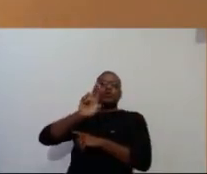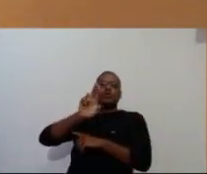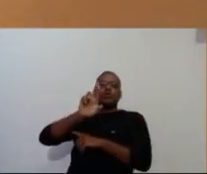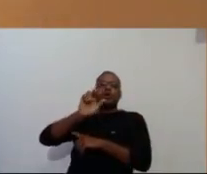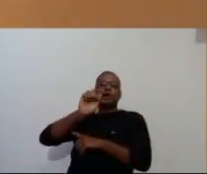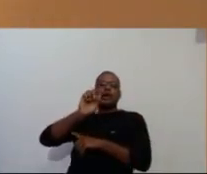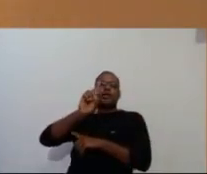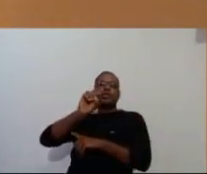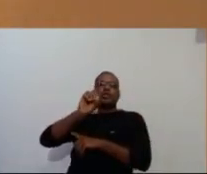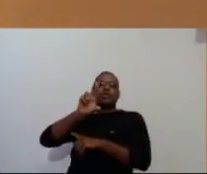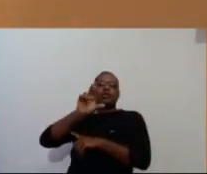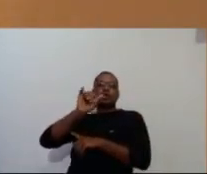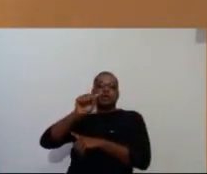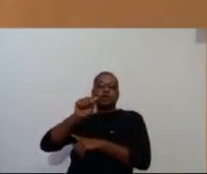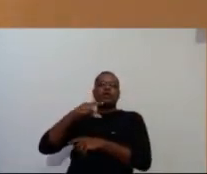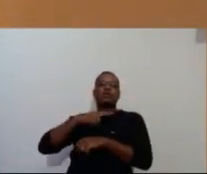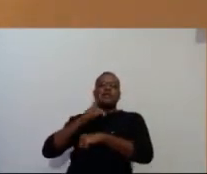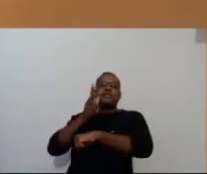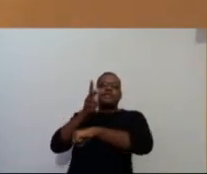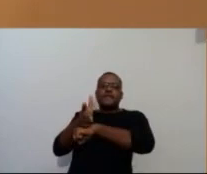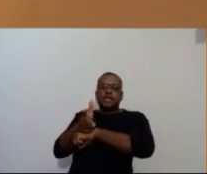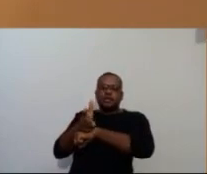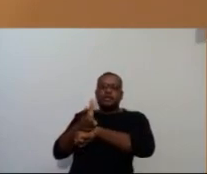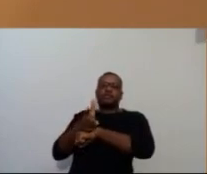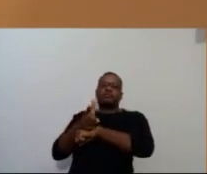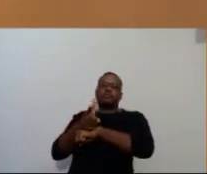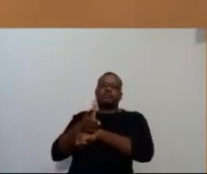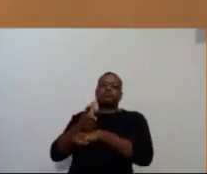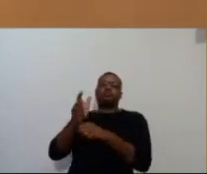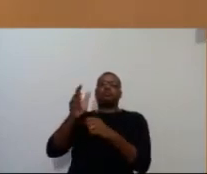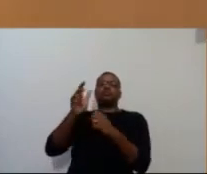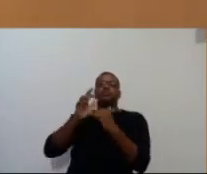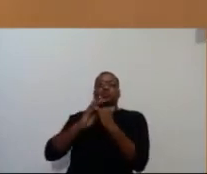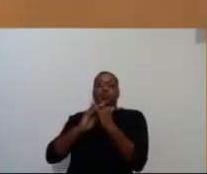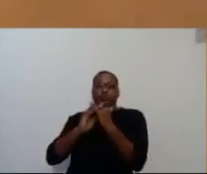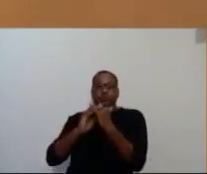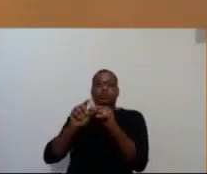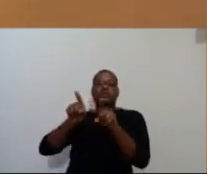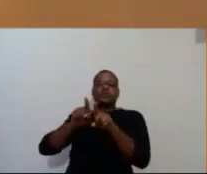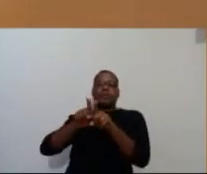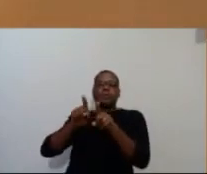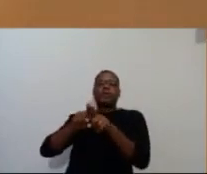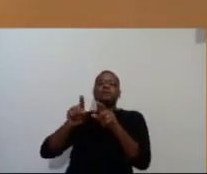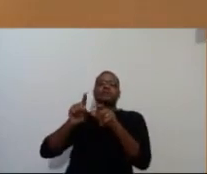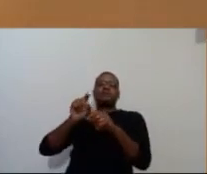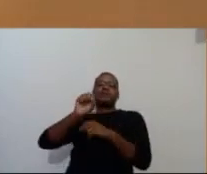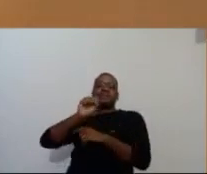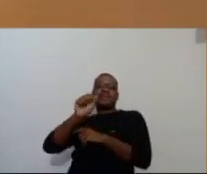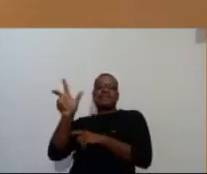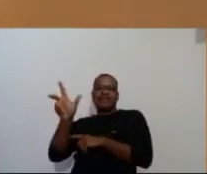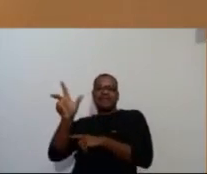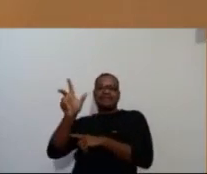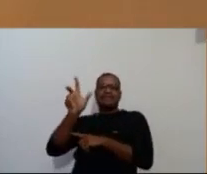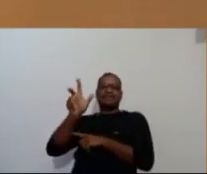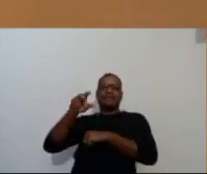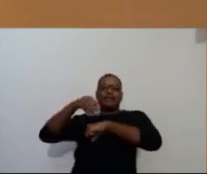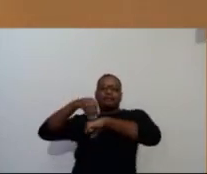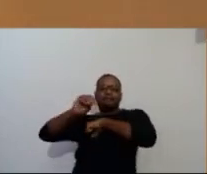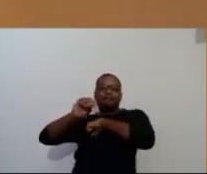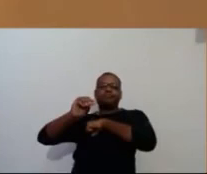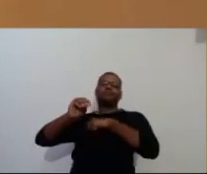o Senac criou um canal, o Senac Nacional, o Senac Recomenda, que a gente faz a curadoria de vídeos e materiais